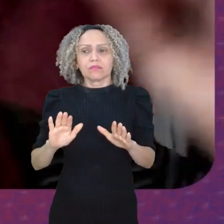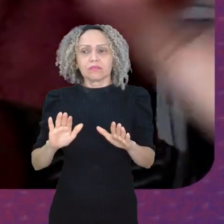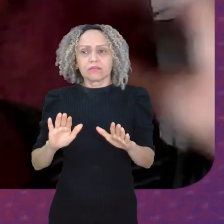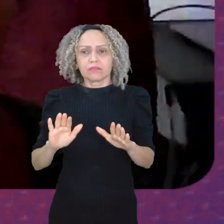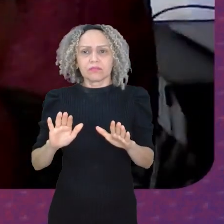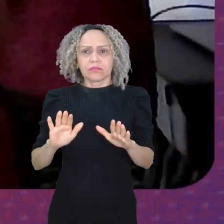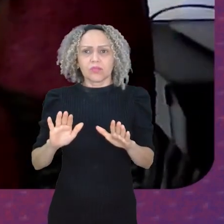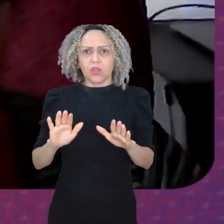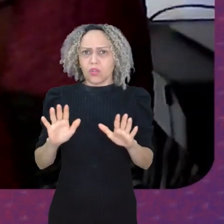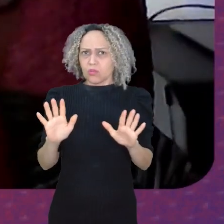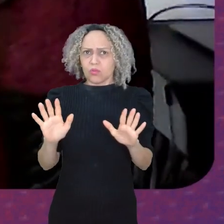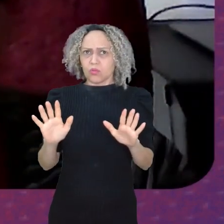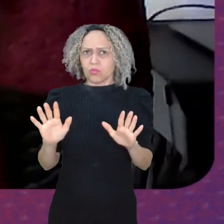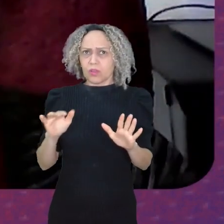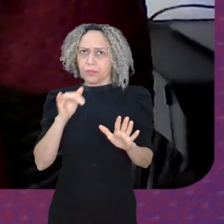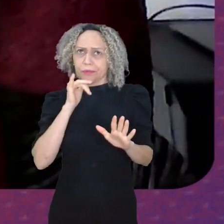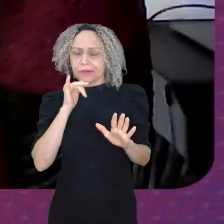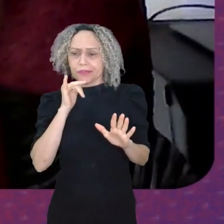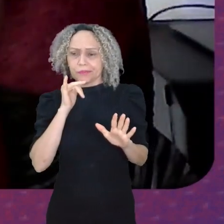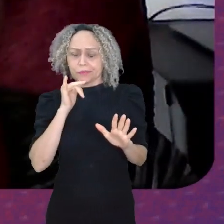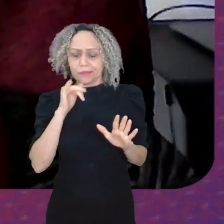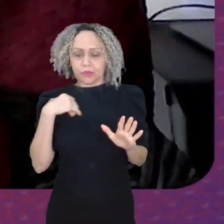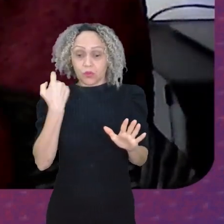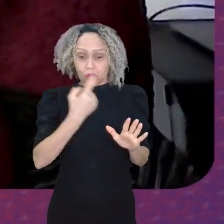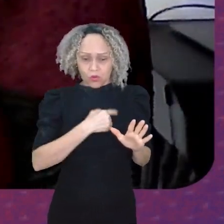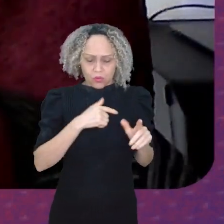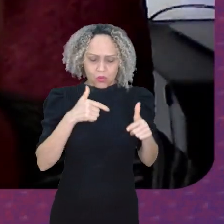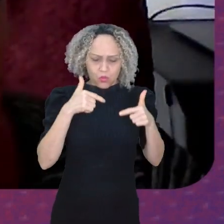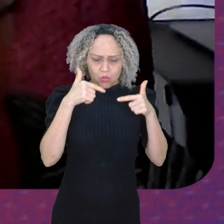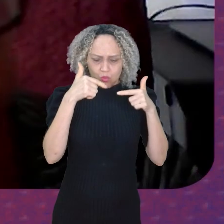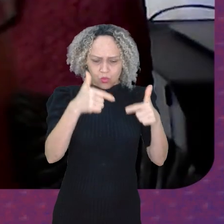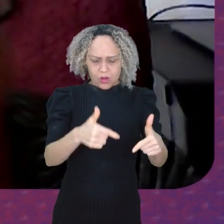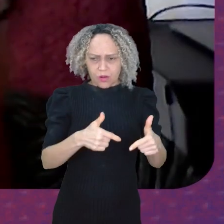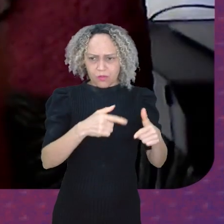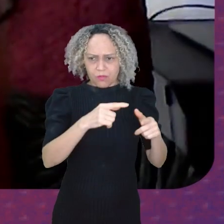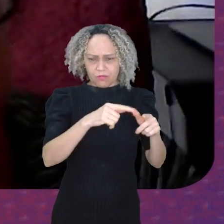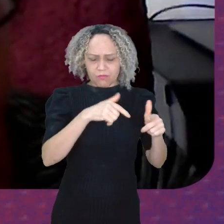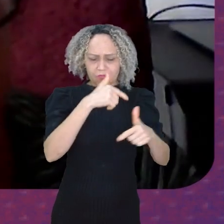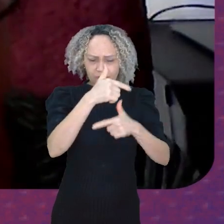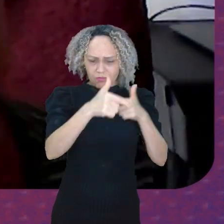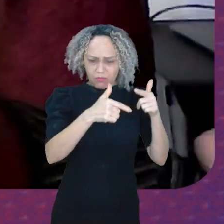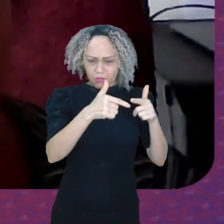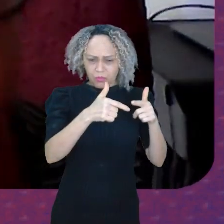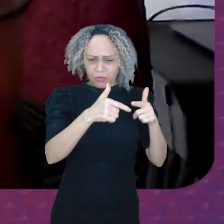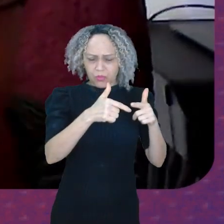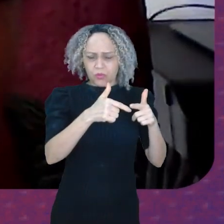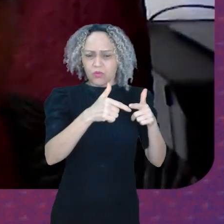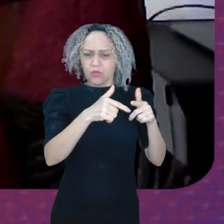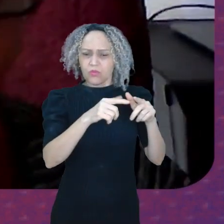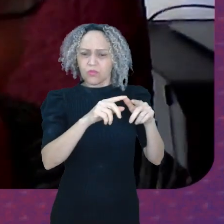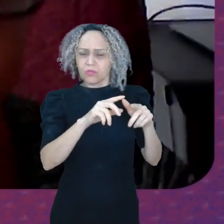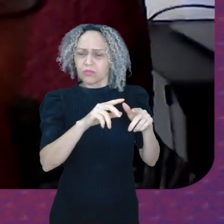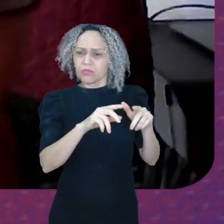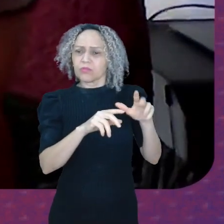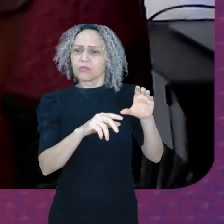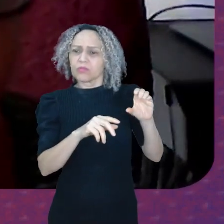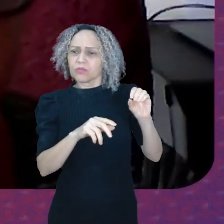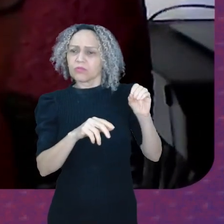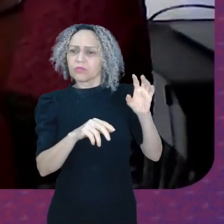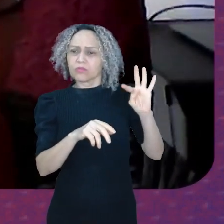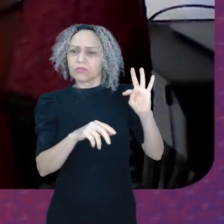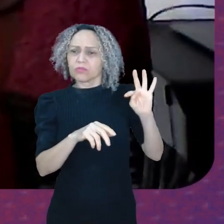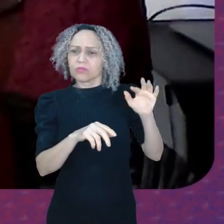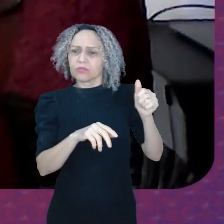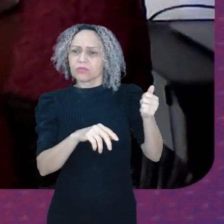é contraditório nós lutarmos pela ação afirmativa e pelo direito universal